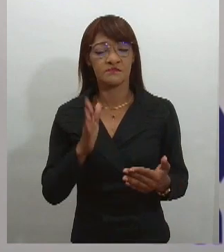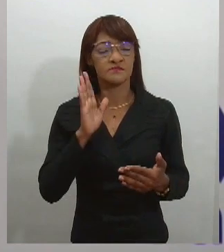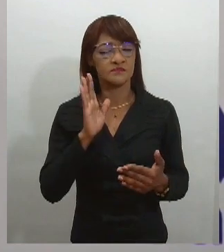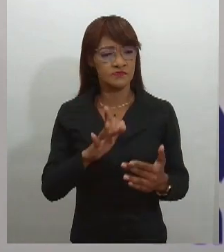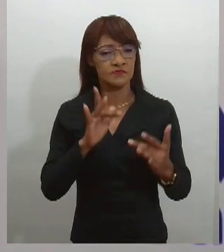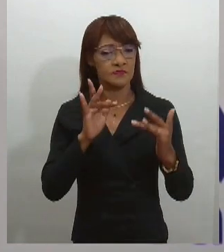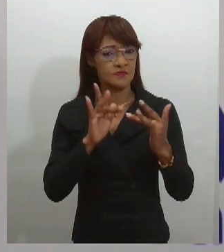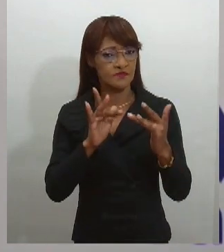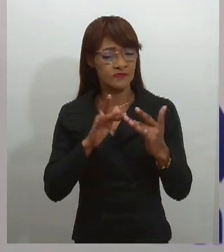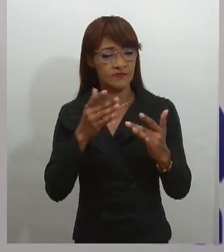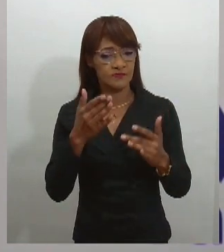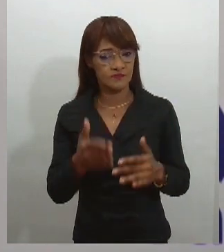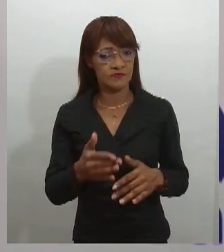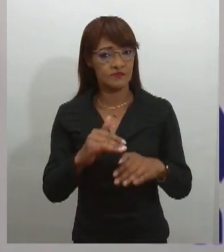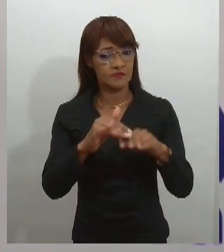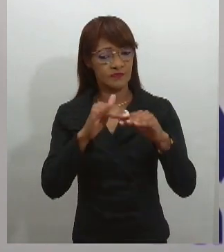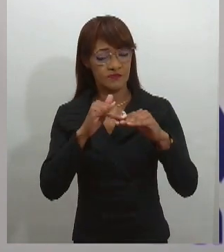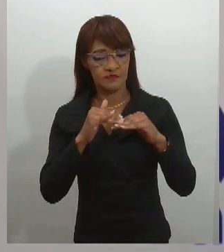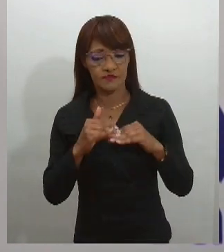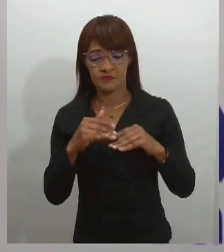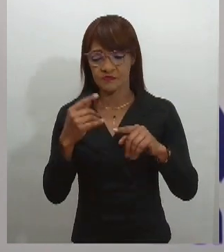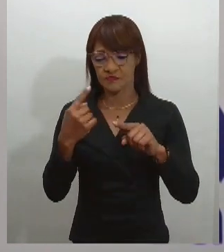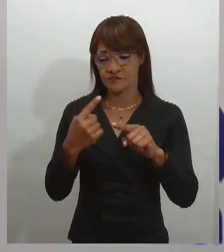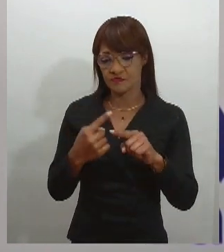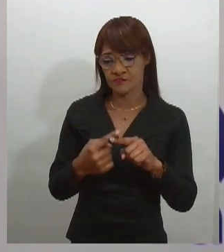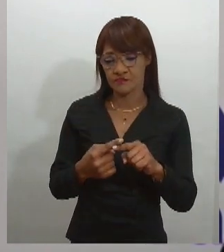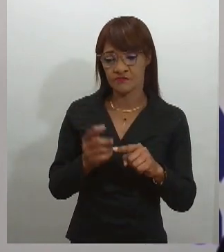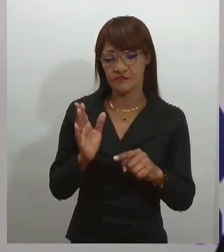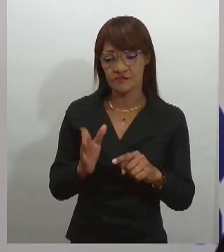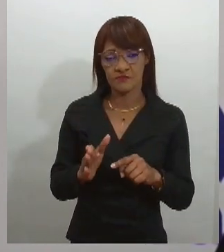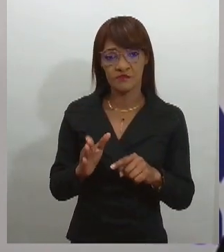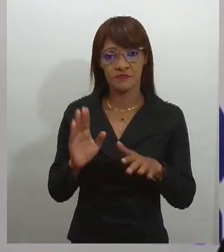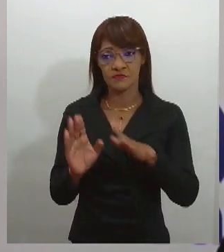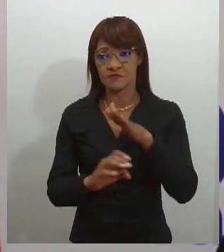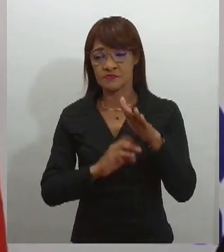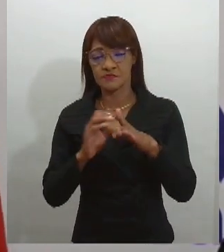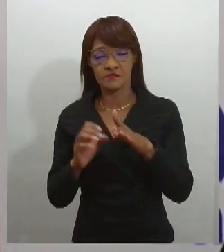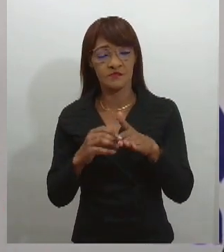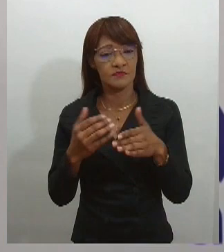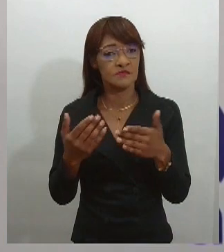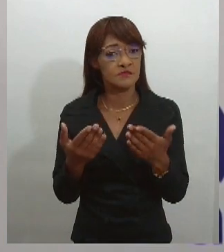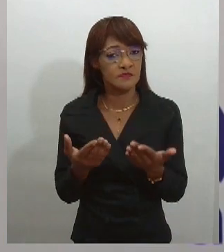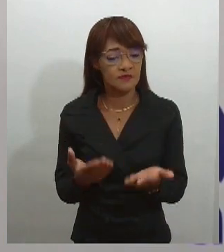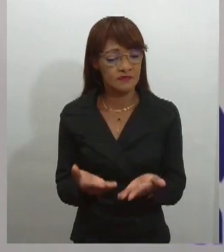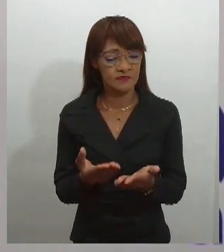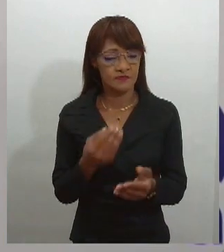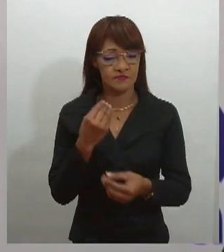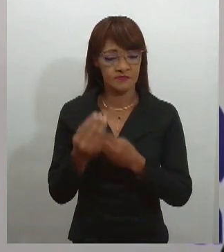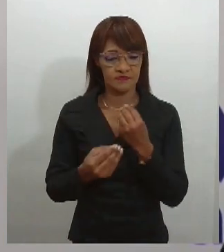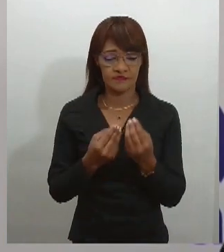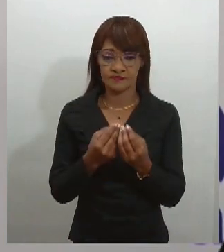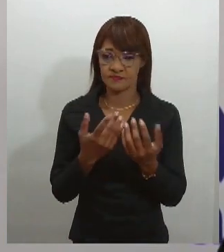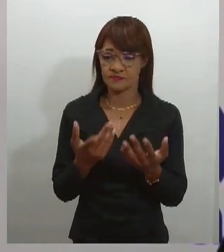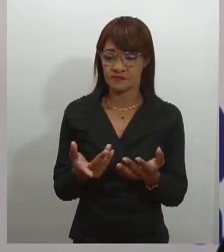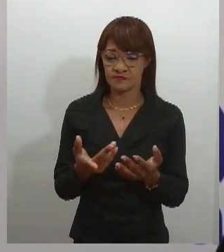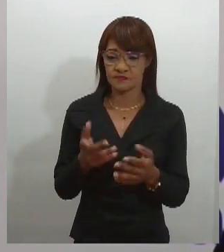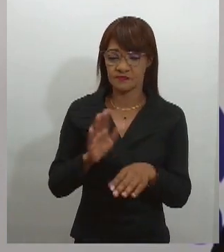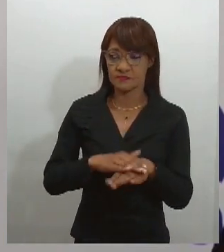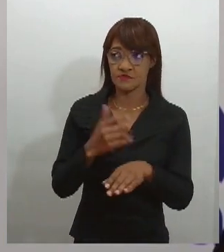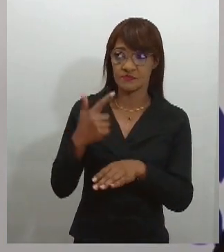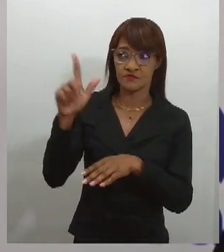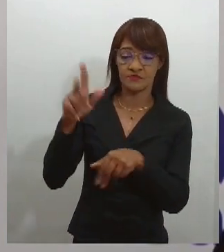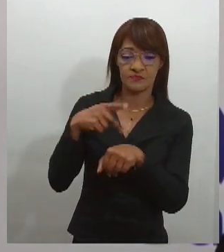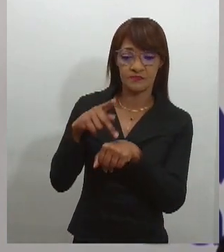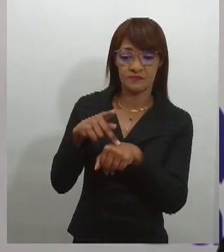disseram que é por causa da questão do fornecedor, né, esses medicamentos, alguns insumos vêm da China e que está tendo um atraso. Mas